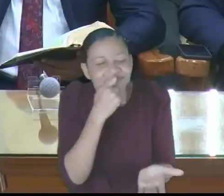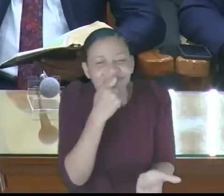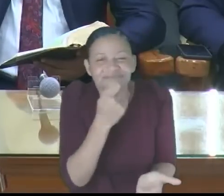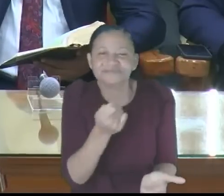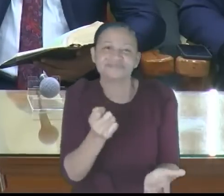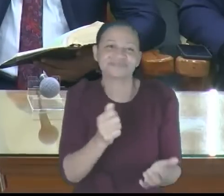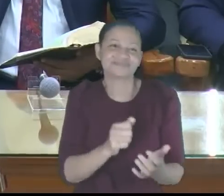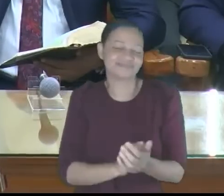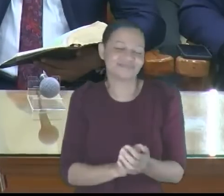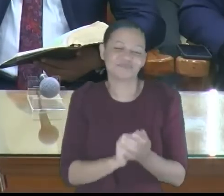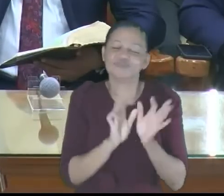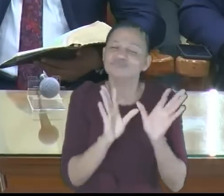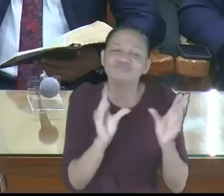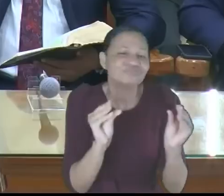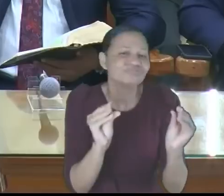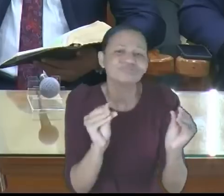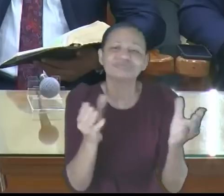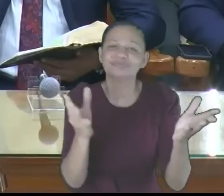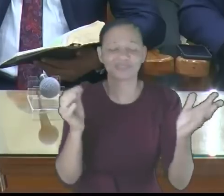meu bugari,